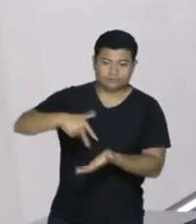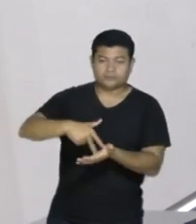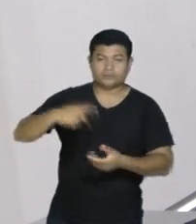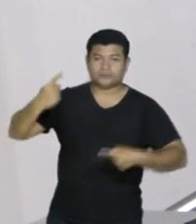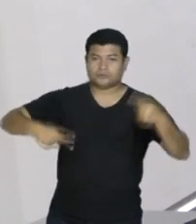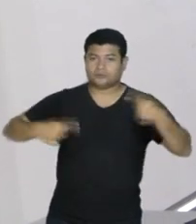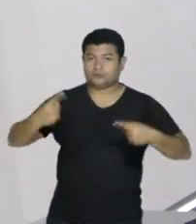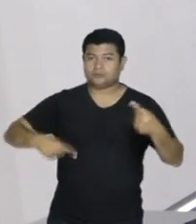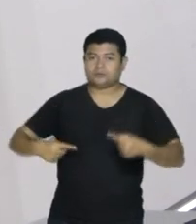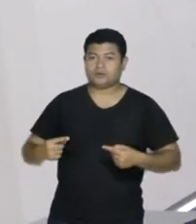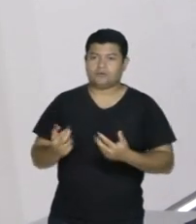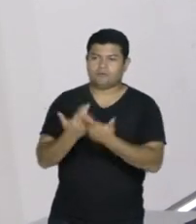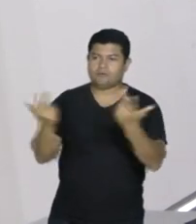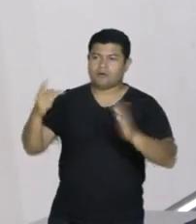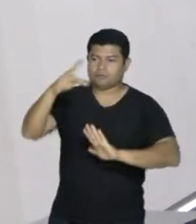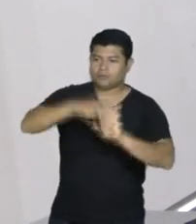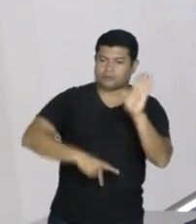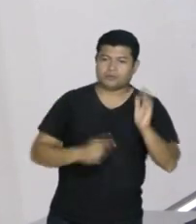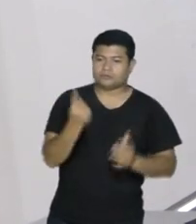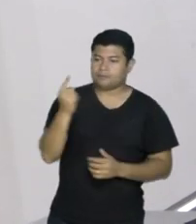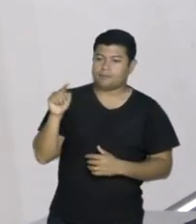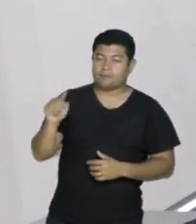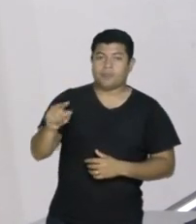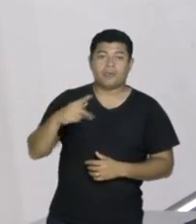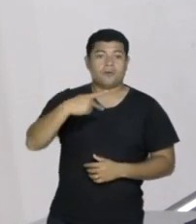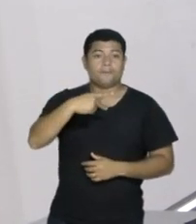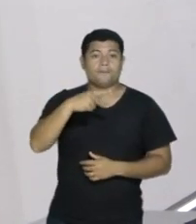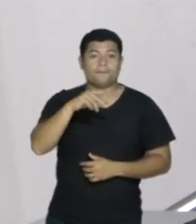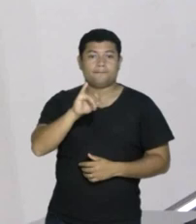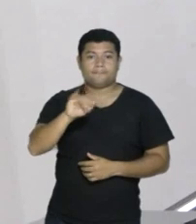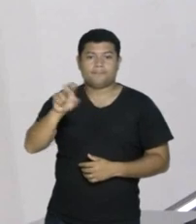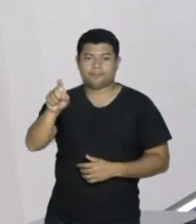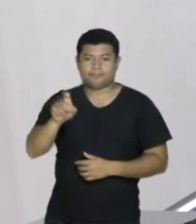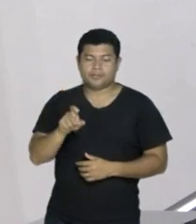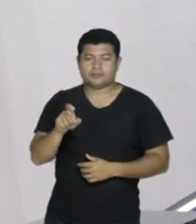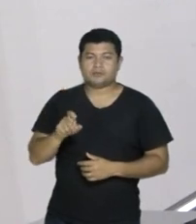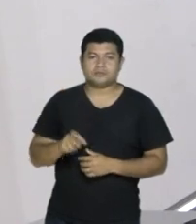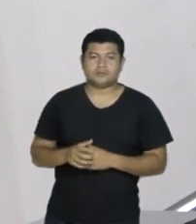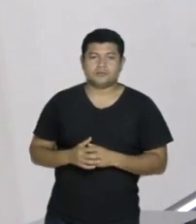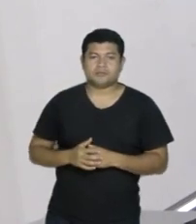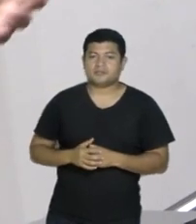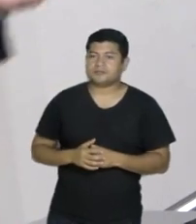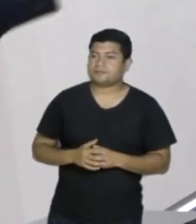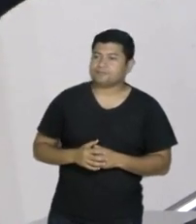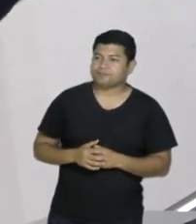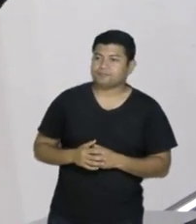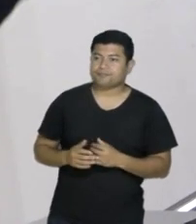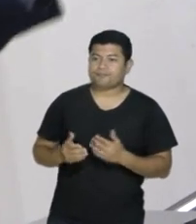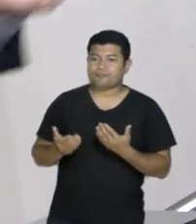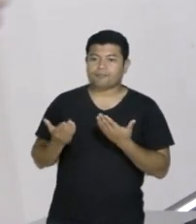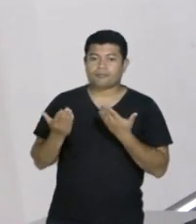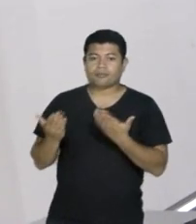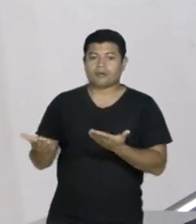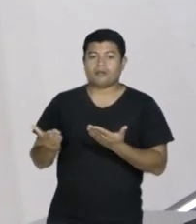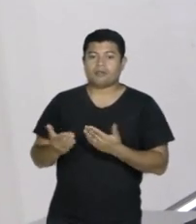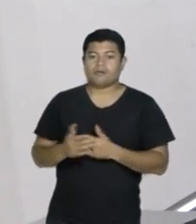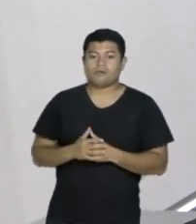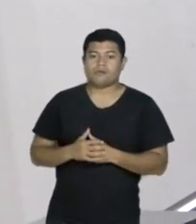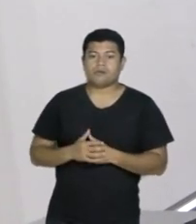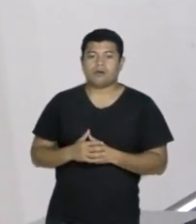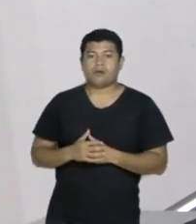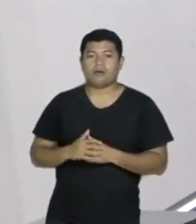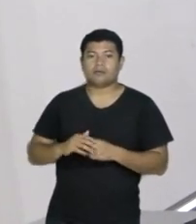plano mil horas pix que a gente vai continuar falando disso também e poderia quem sabe ter feito um pics lá para a gente fazer